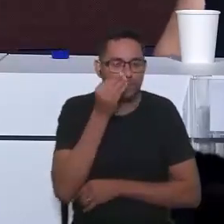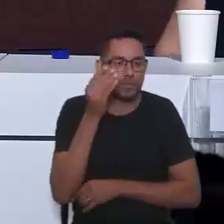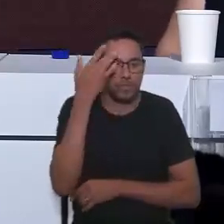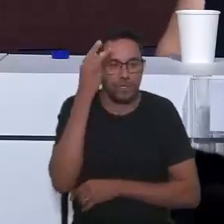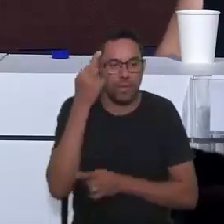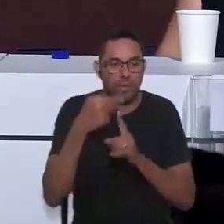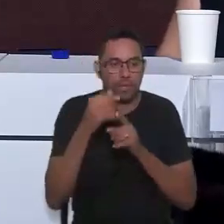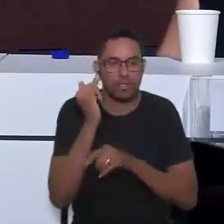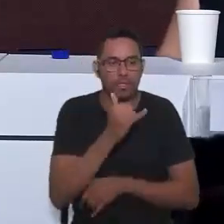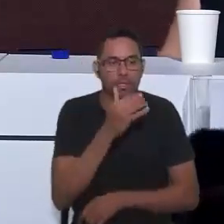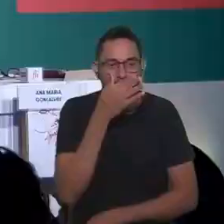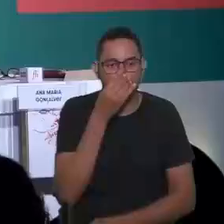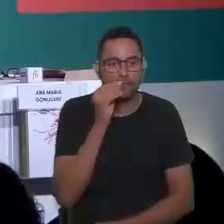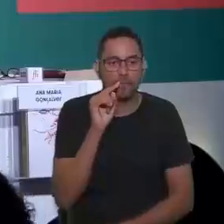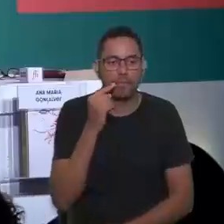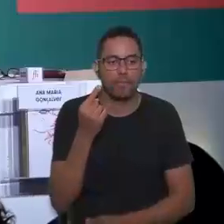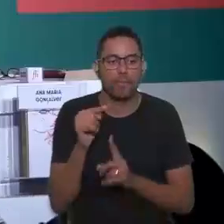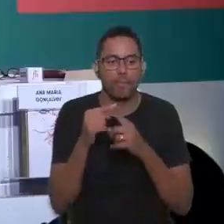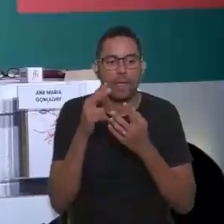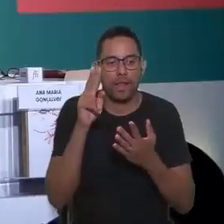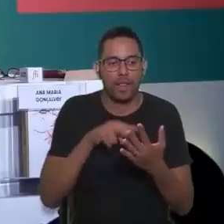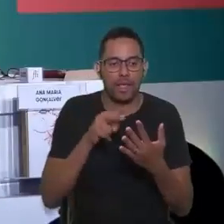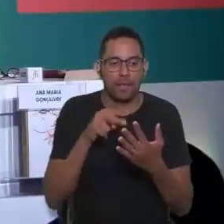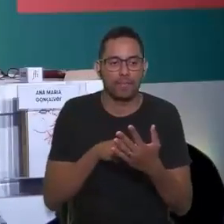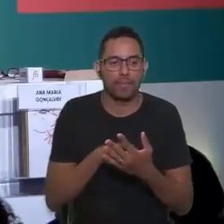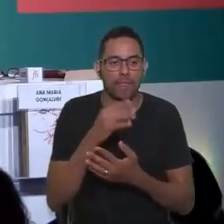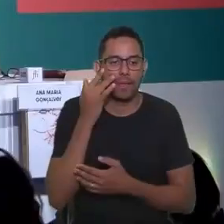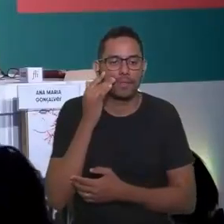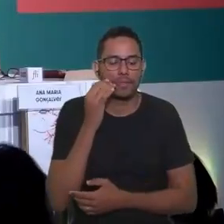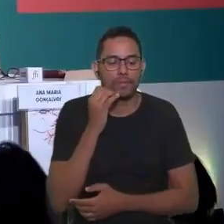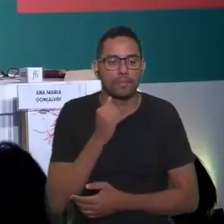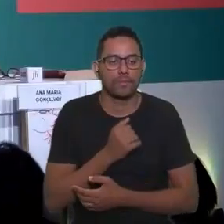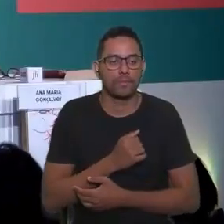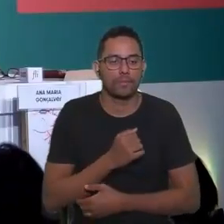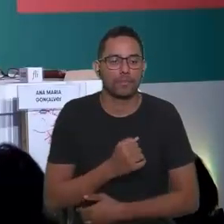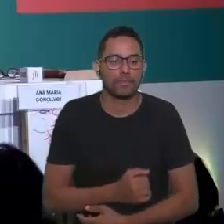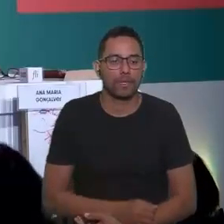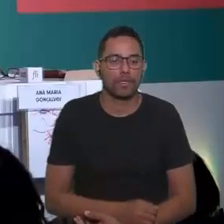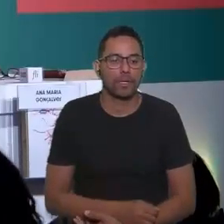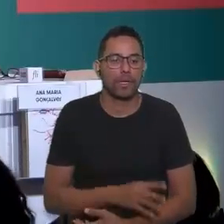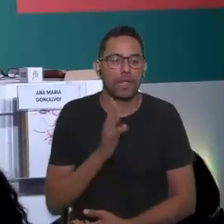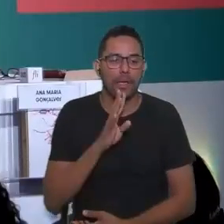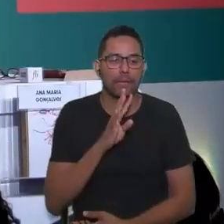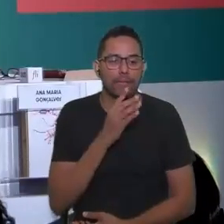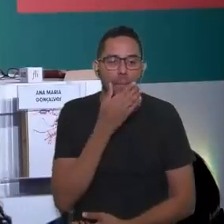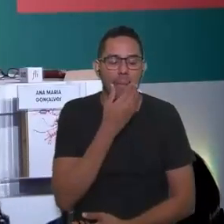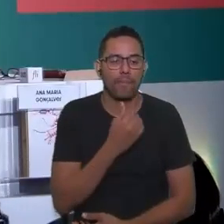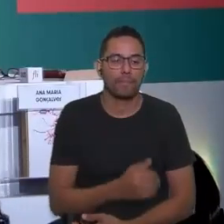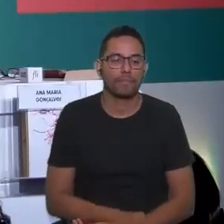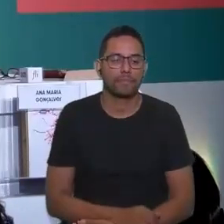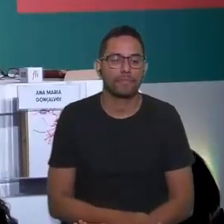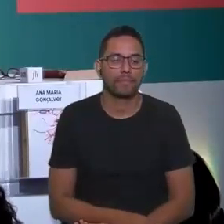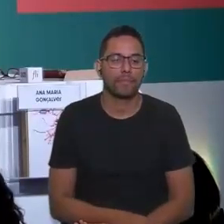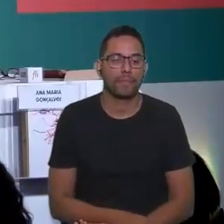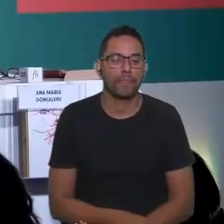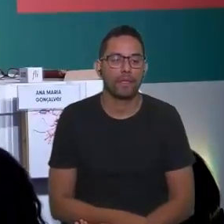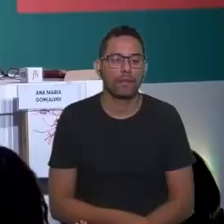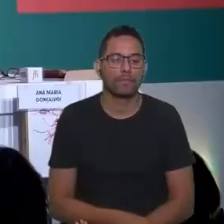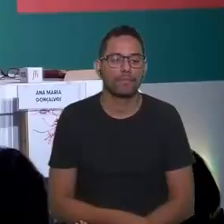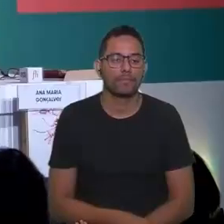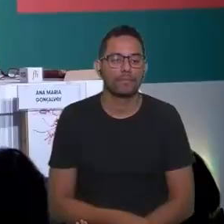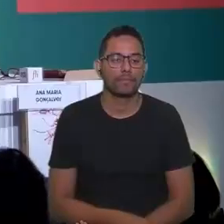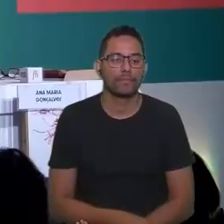estou dizendo isso, mas eu li há pouco tempo e achei muito incrível. Eu devia escrever um livro para os